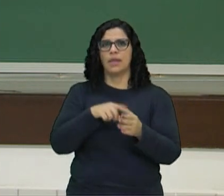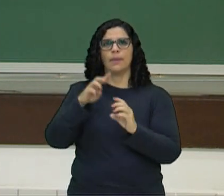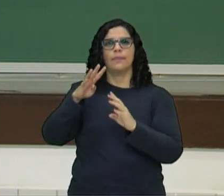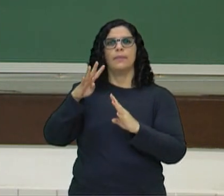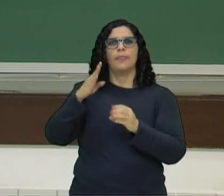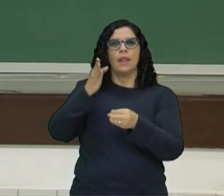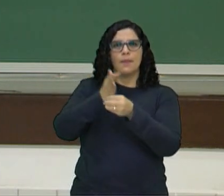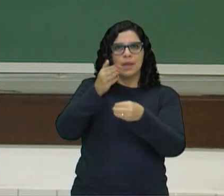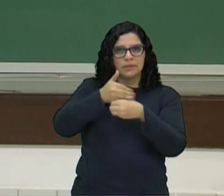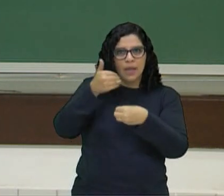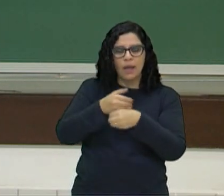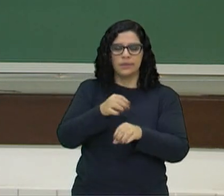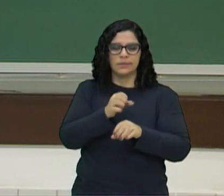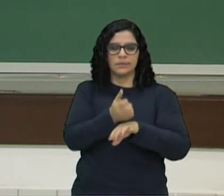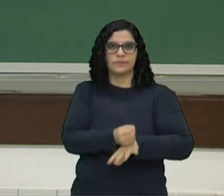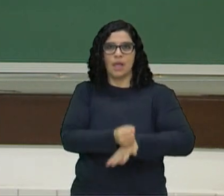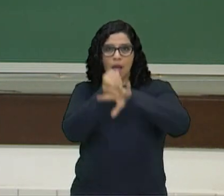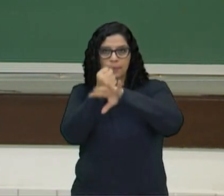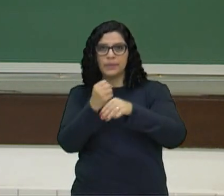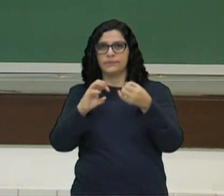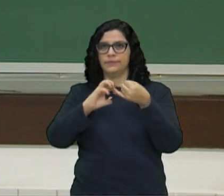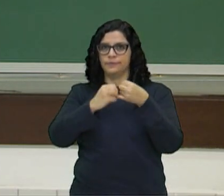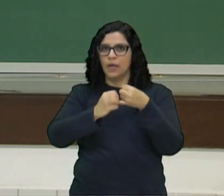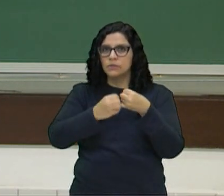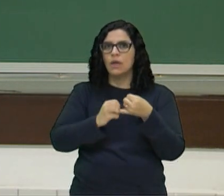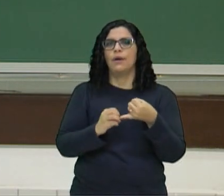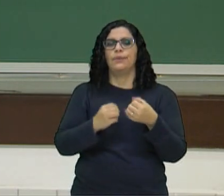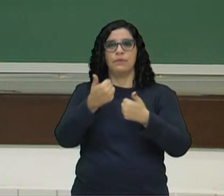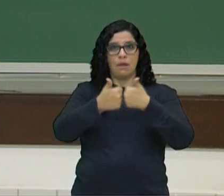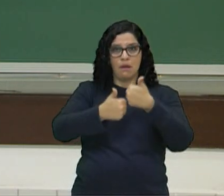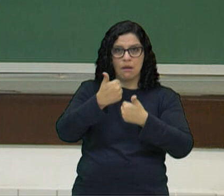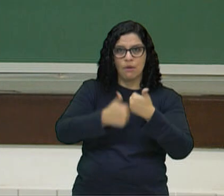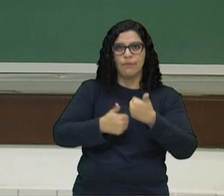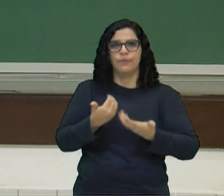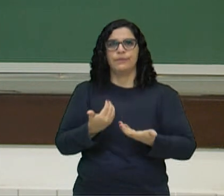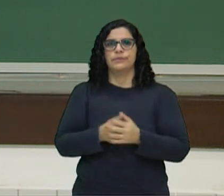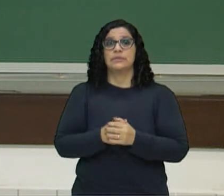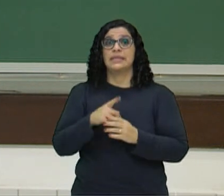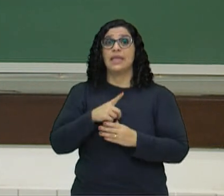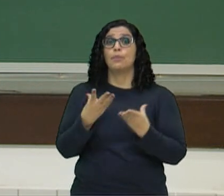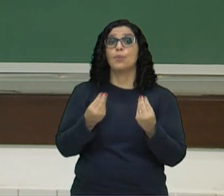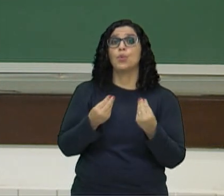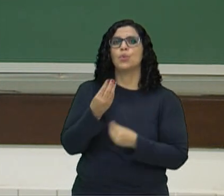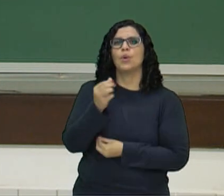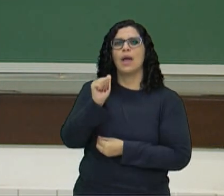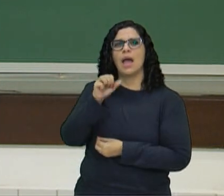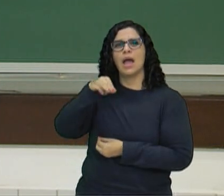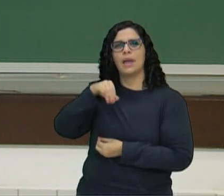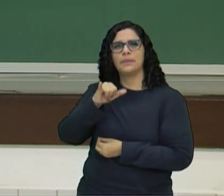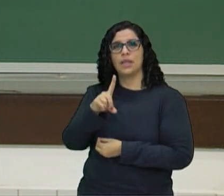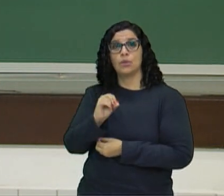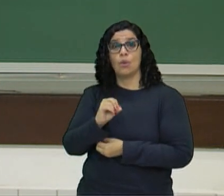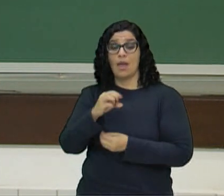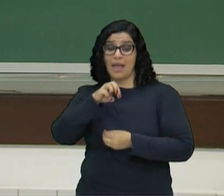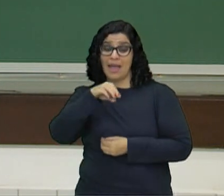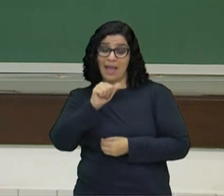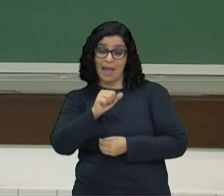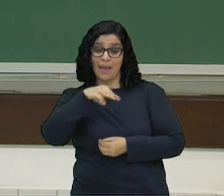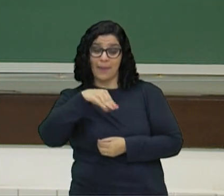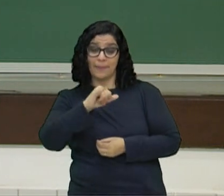batata, mandioca, feijão, arroz, que tem muito amido, o amido é uma molécula